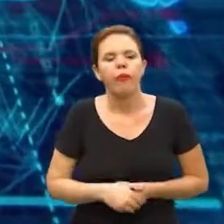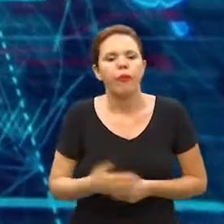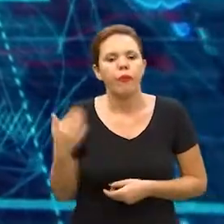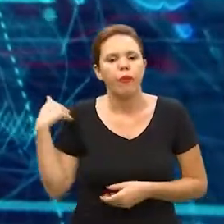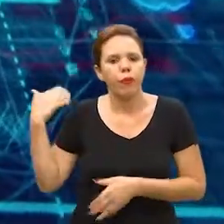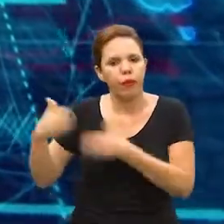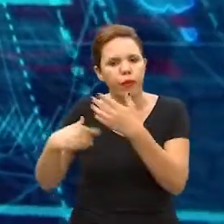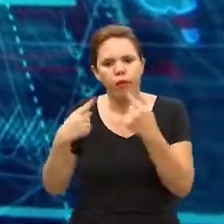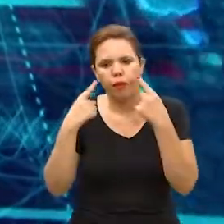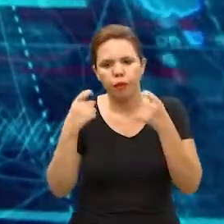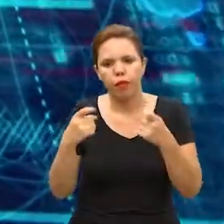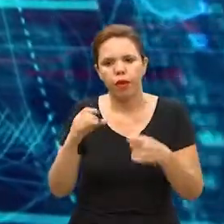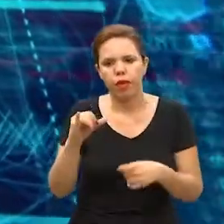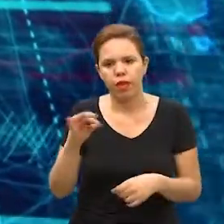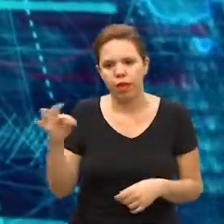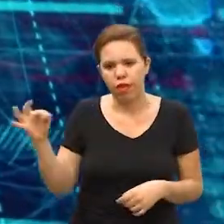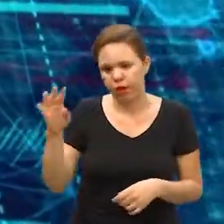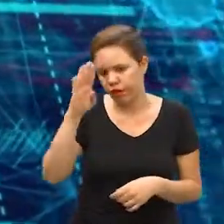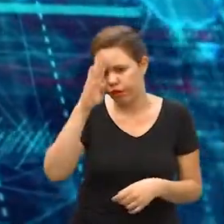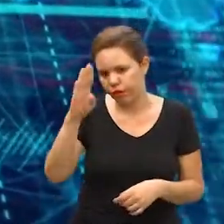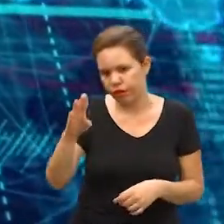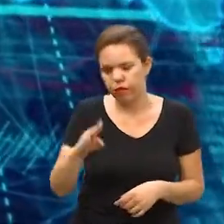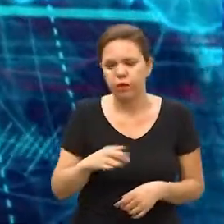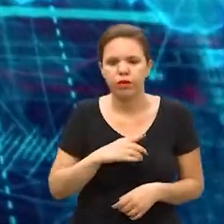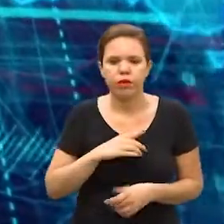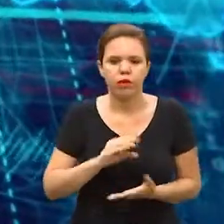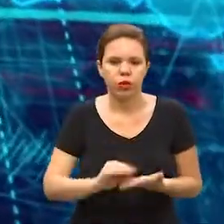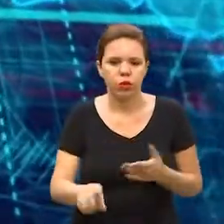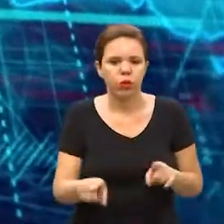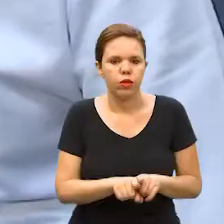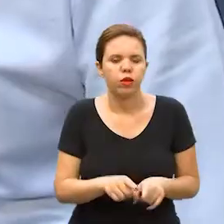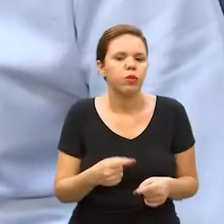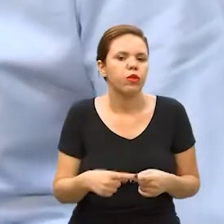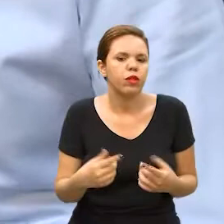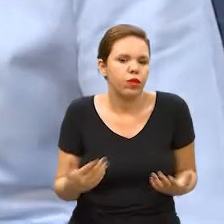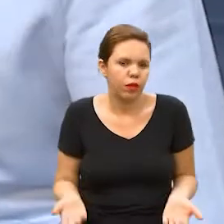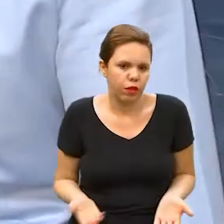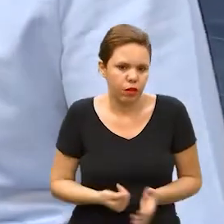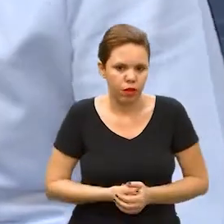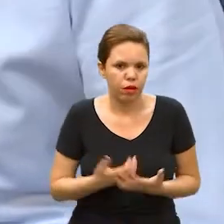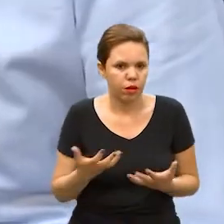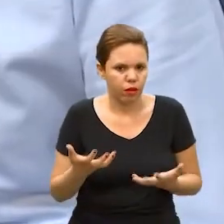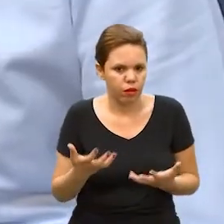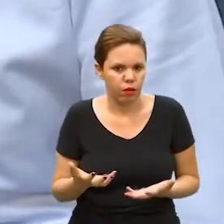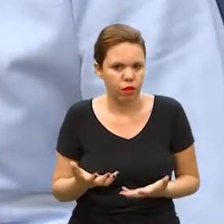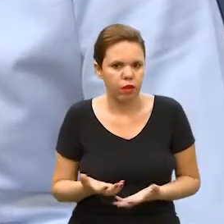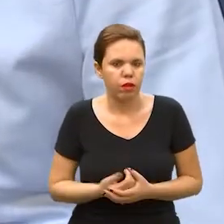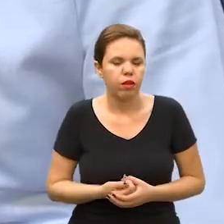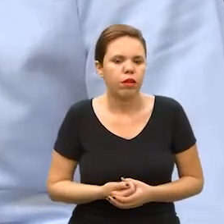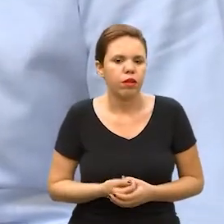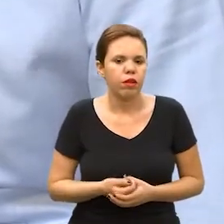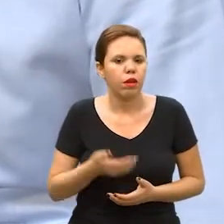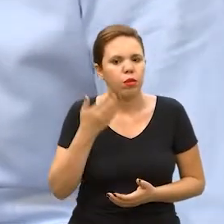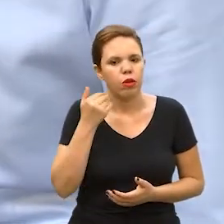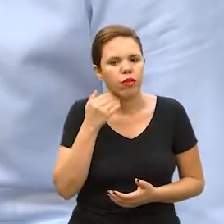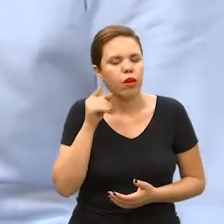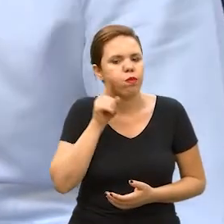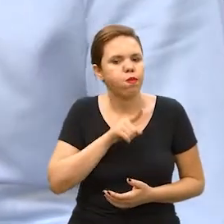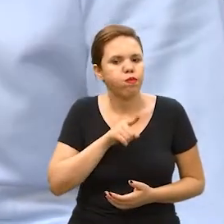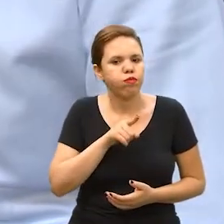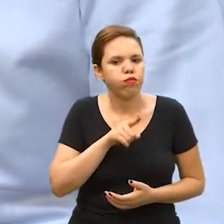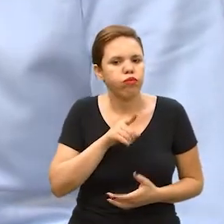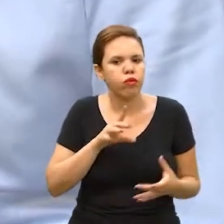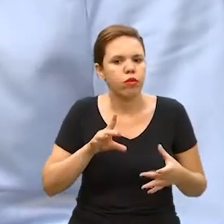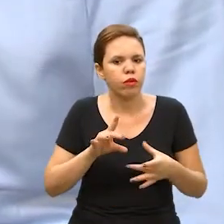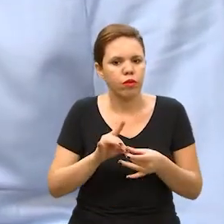foi interessante para a CIT e fundamental essa injeção de capital justamente porque a CIT queria explorar os Estados Unidos, então